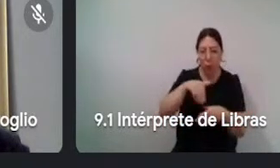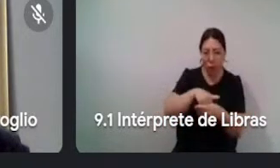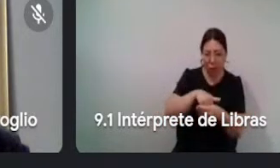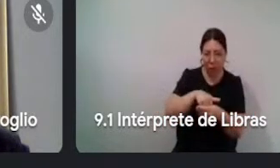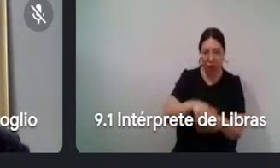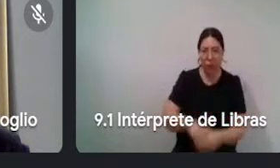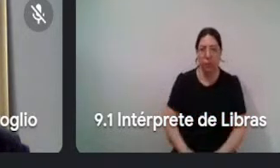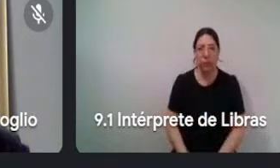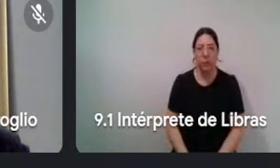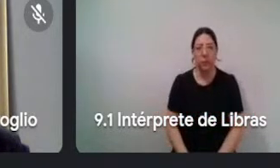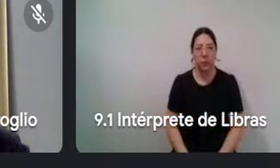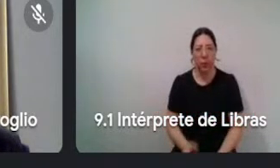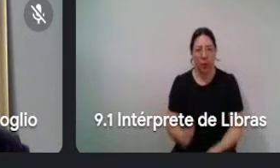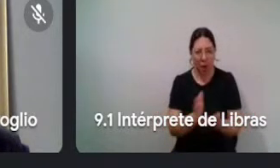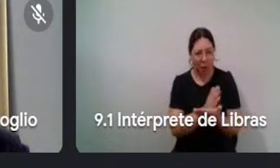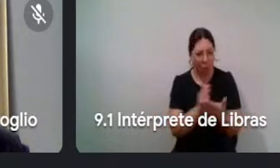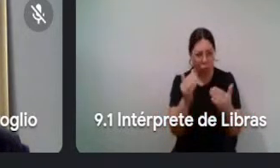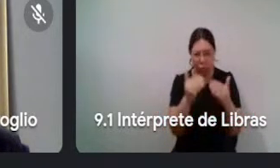Alguma divergência?